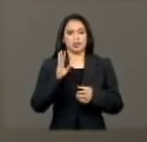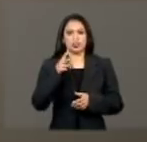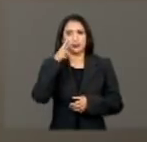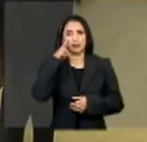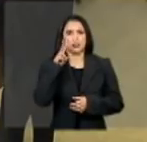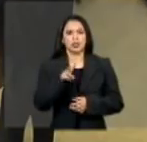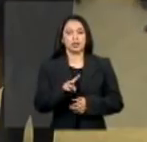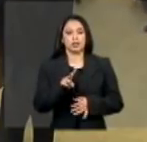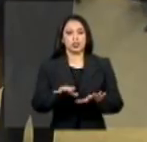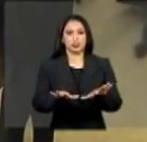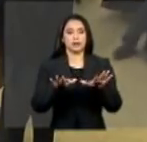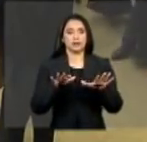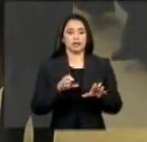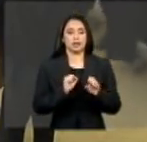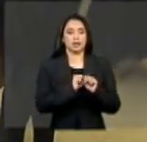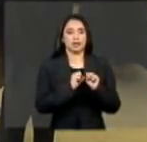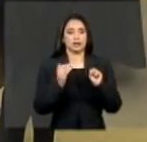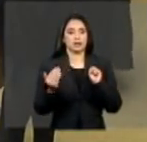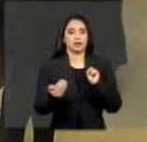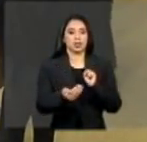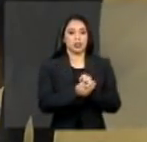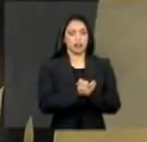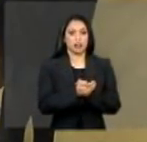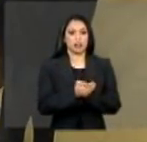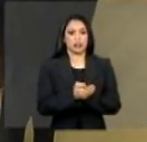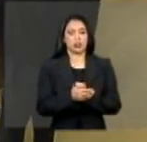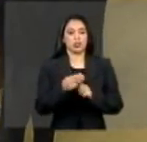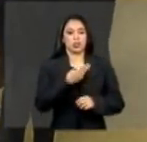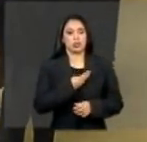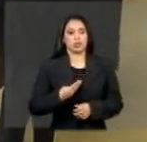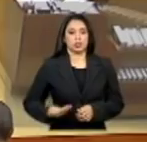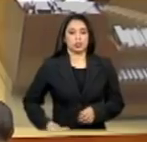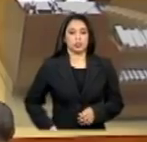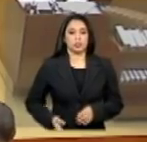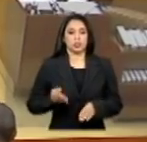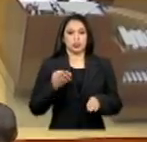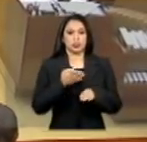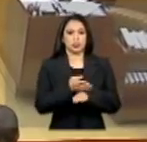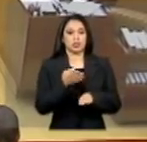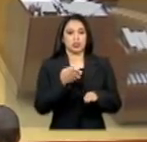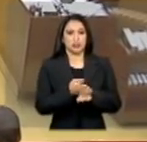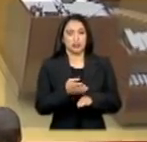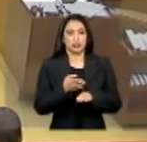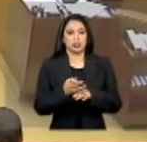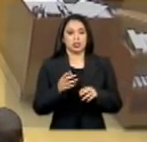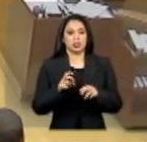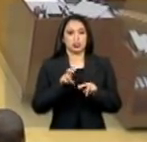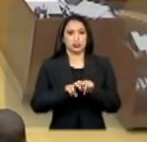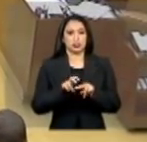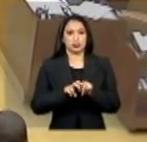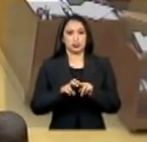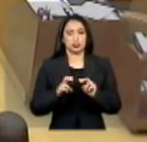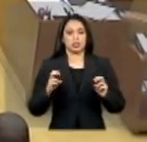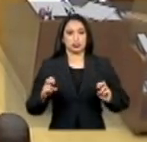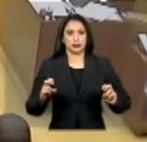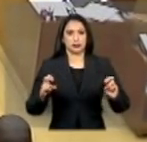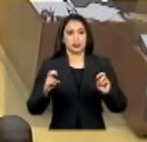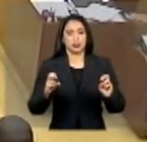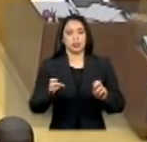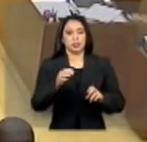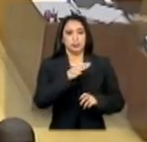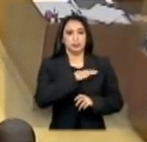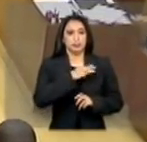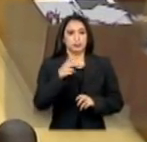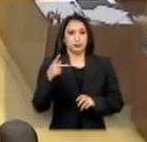o supremo tribunal federal como sempre a entrada dos ministros junto aos respectivos lugares mas também representante do ministério público